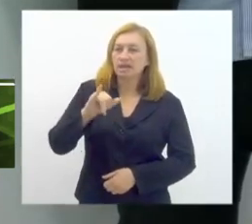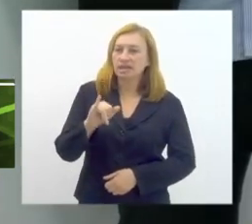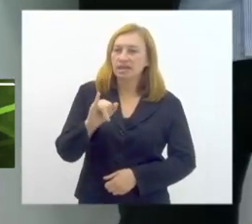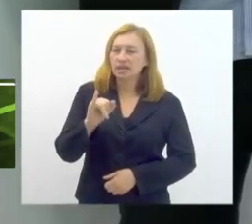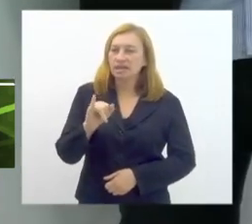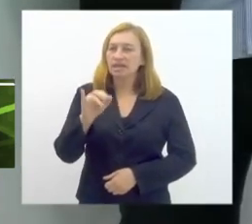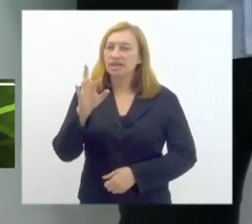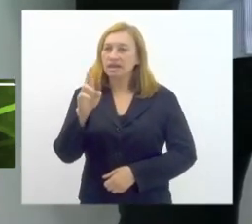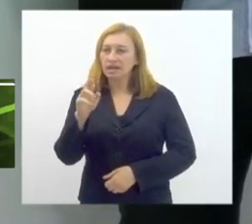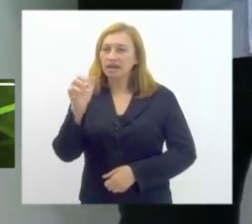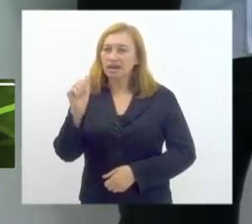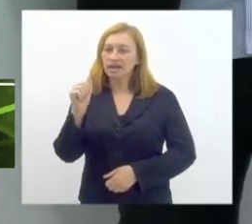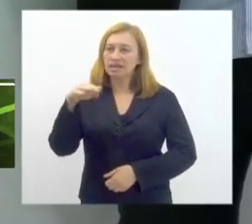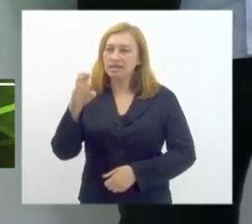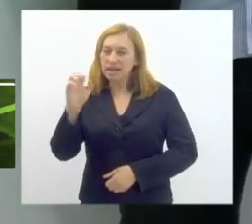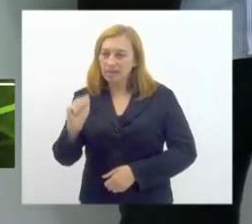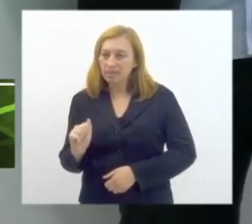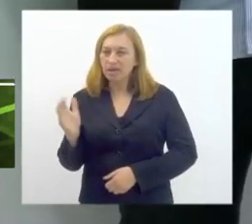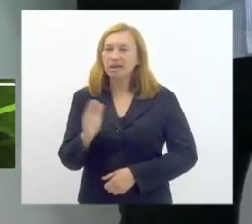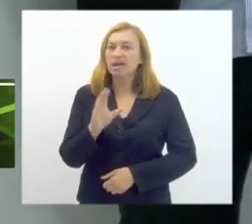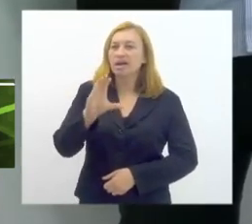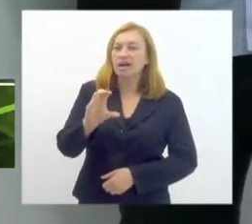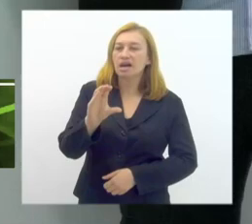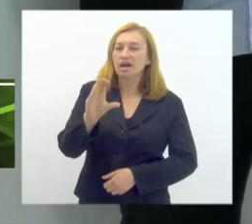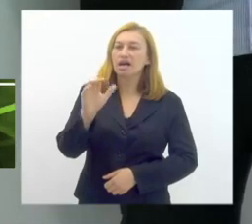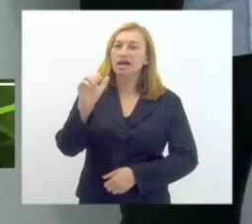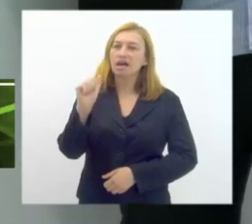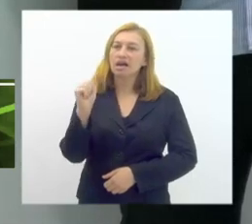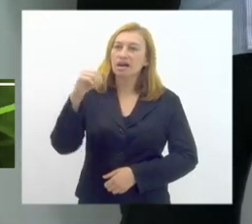Miracema, Cambuci,